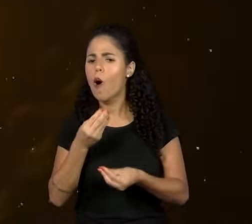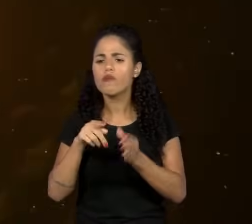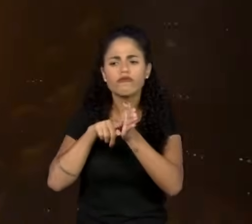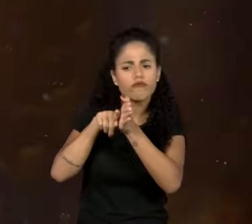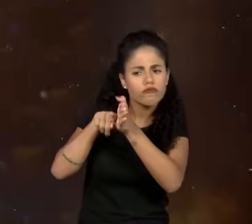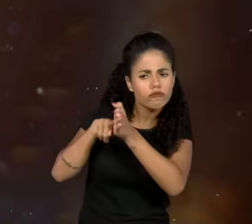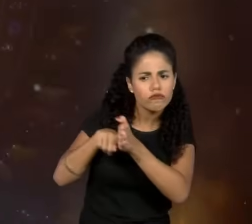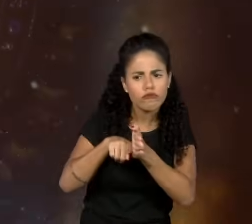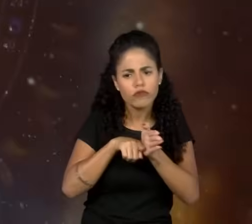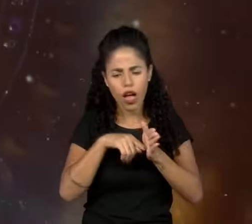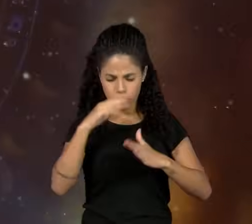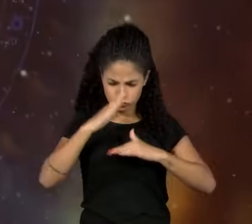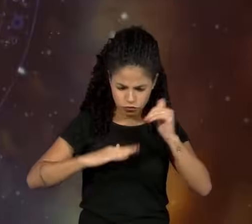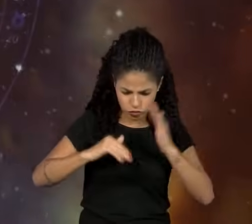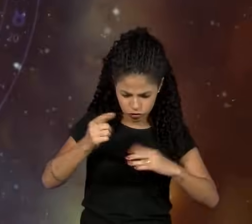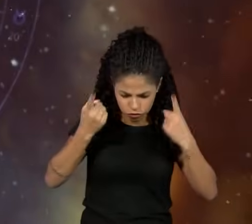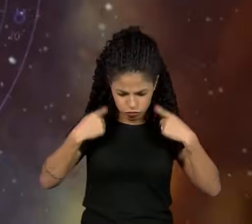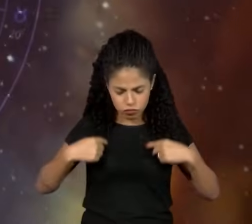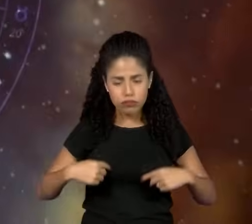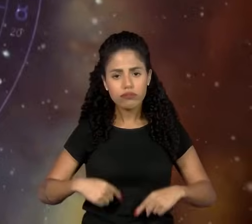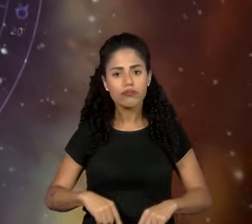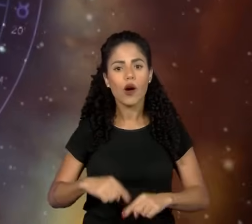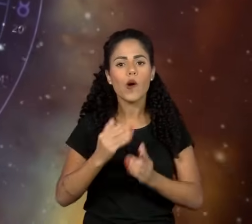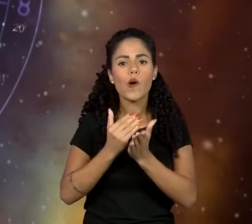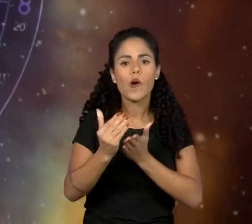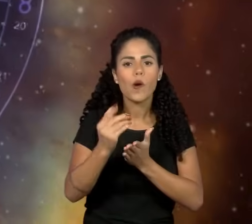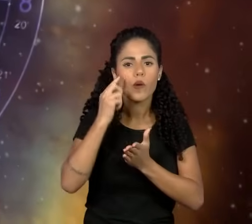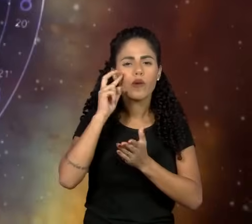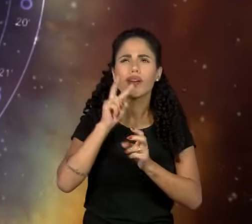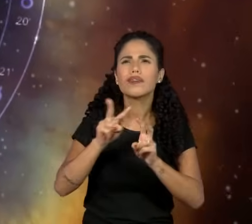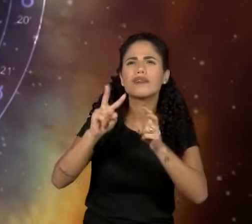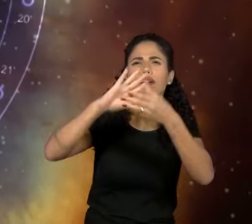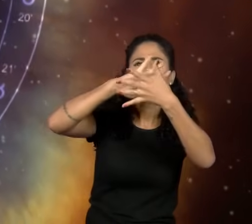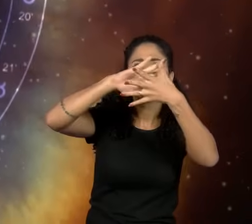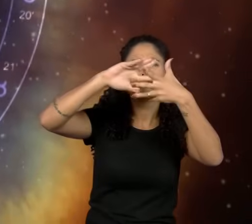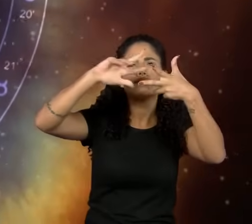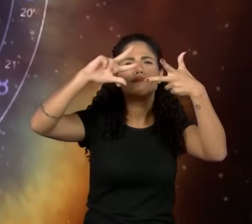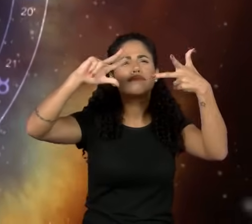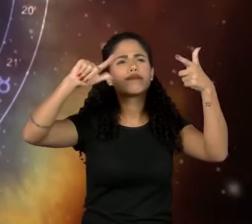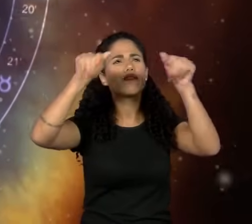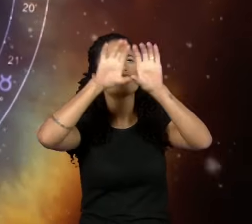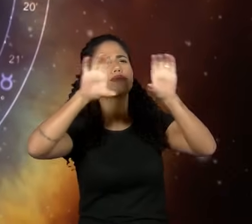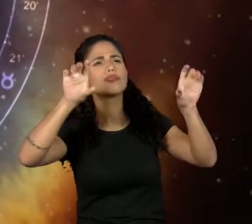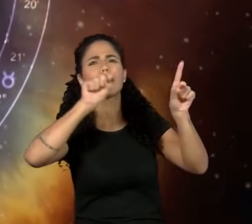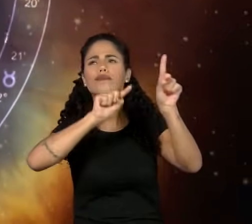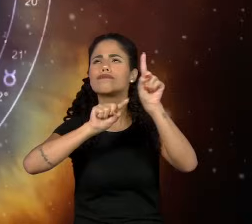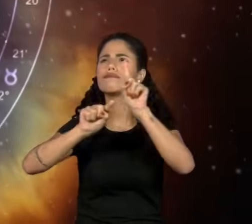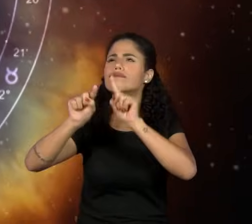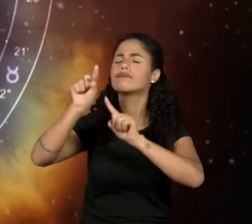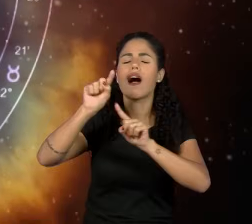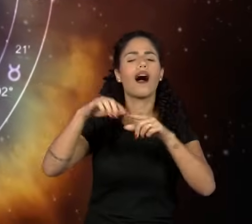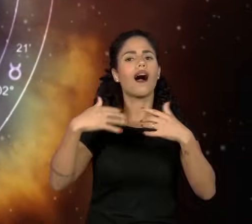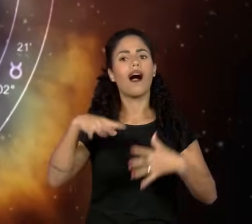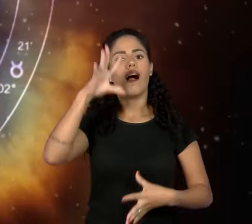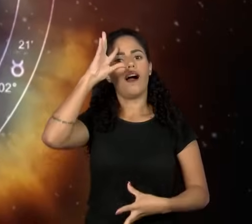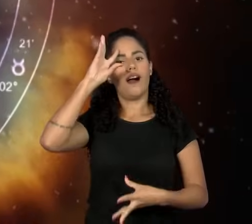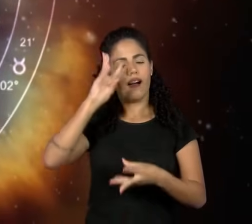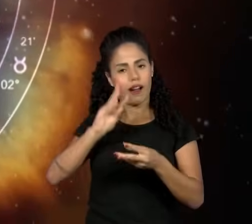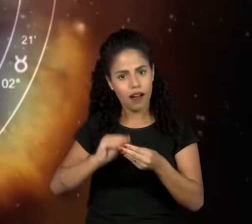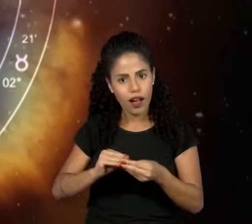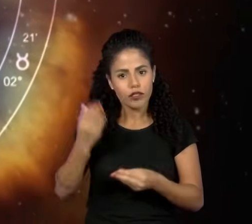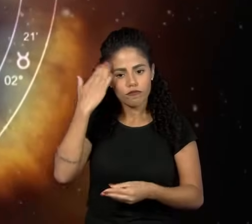uma habilidade de se tornar fixo, ele começa a olhar para o céu e entender o movimento da natureza. Então ele começa a ter